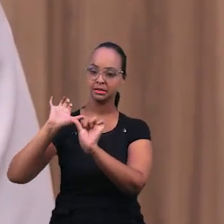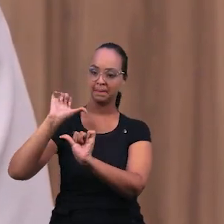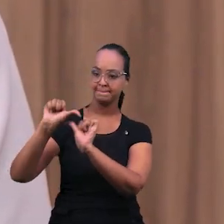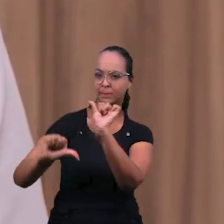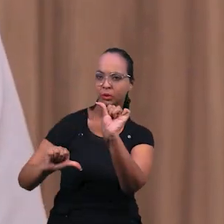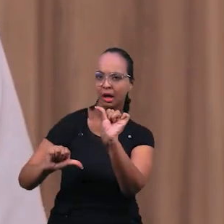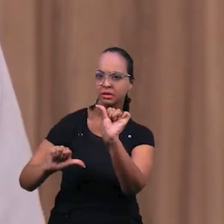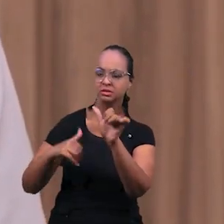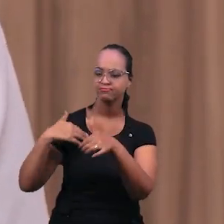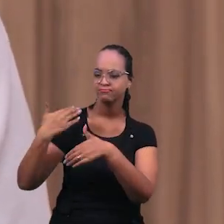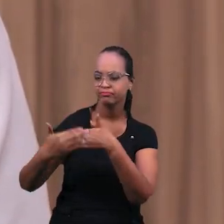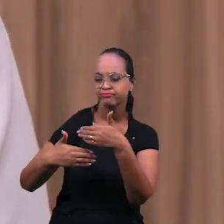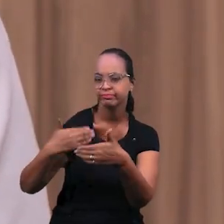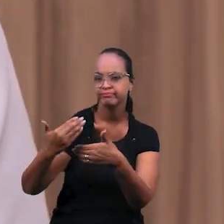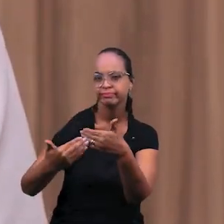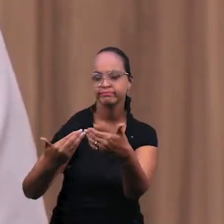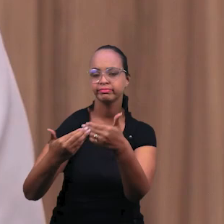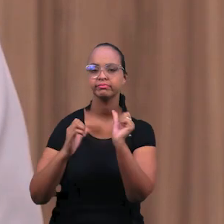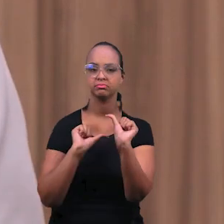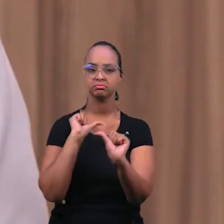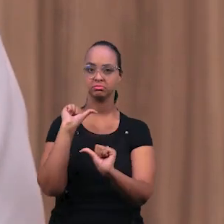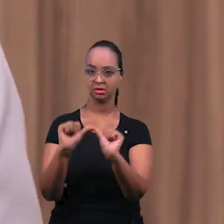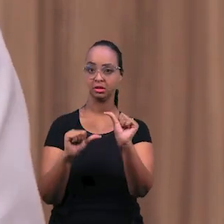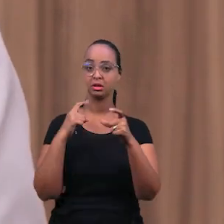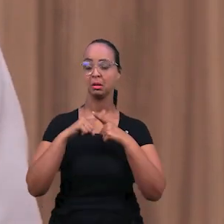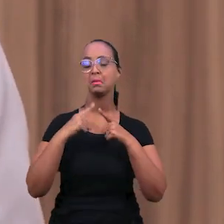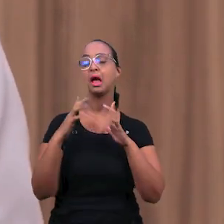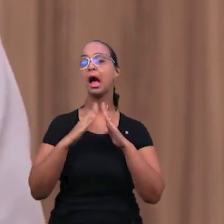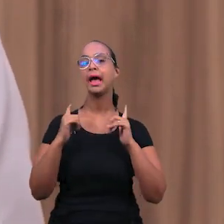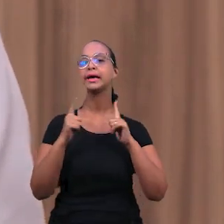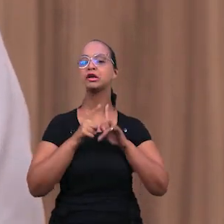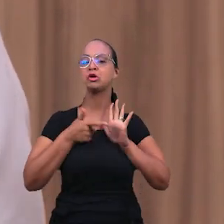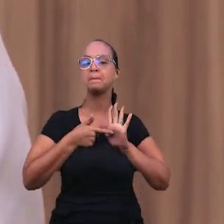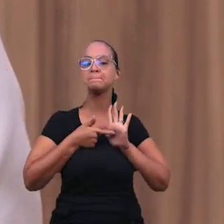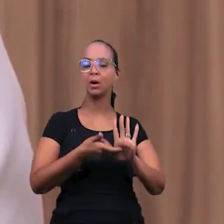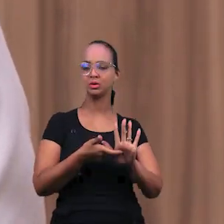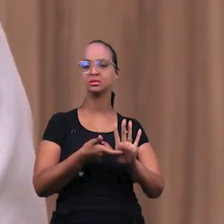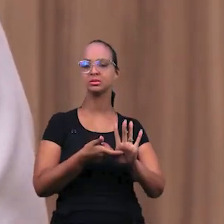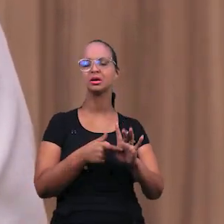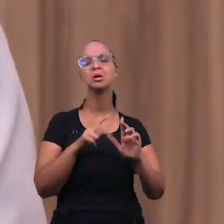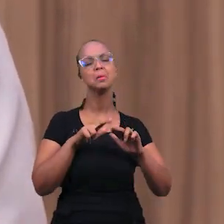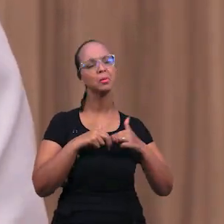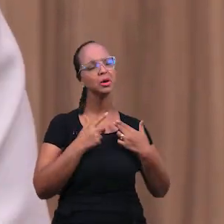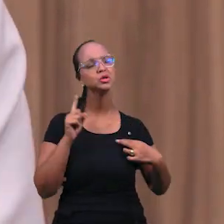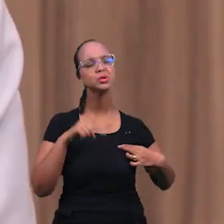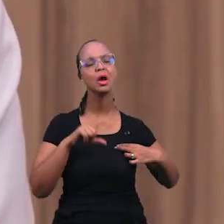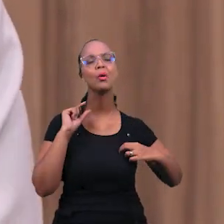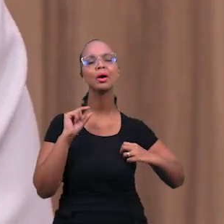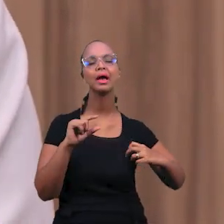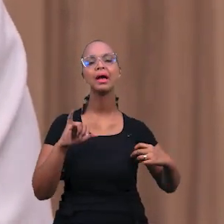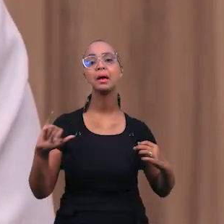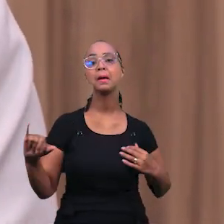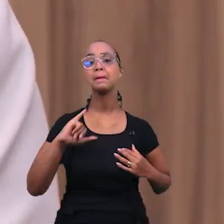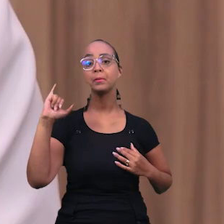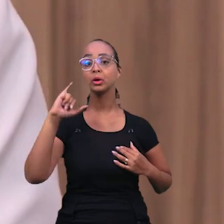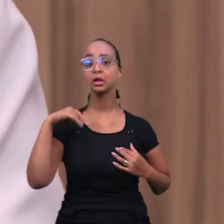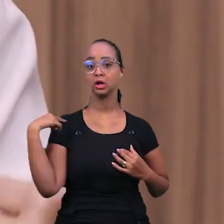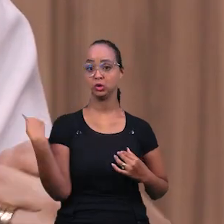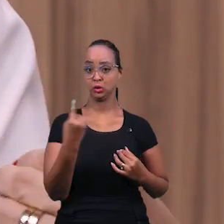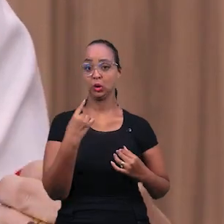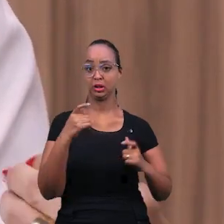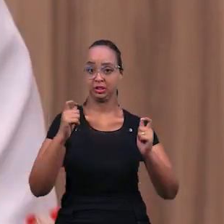uma série de alterações. Né, de acordo com o que a igreja também traz. Sim, por isso que é tão importante, né, que os nossos